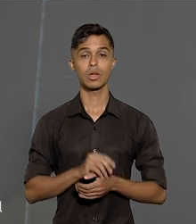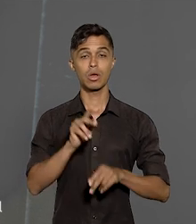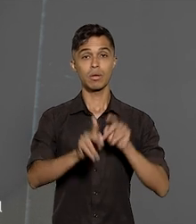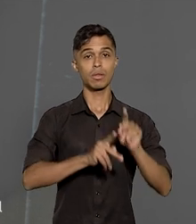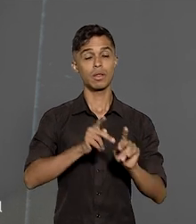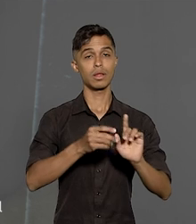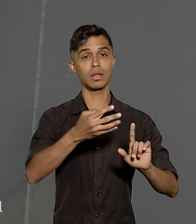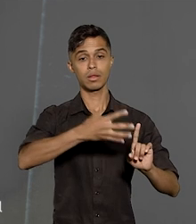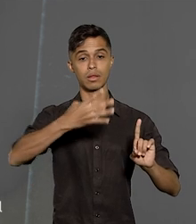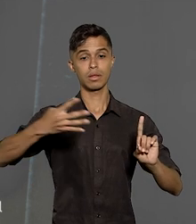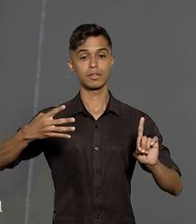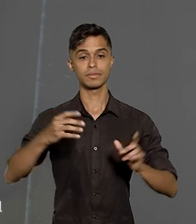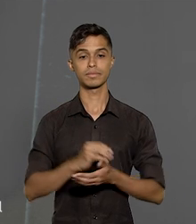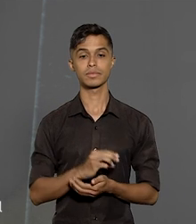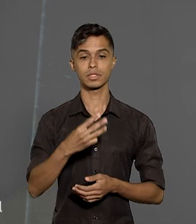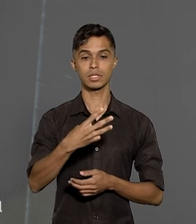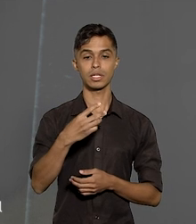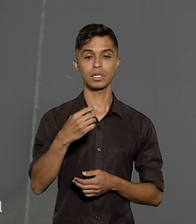População LGBT.